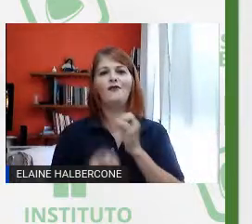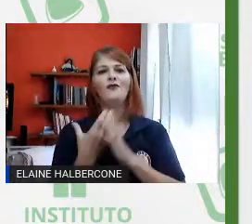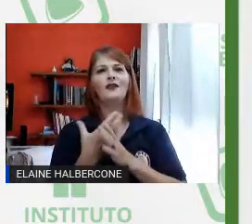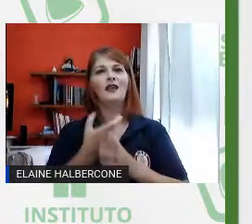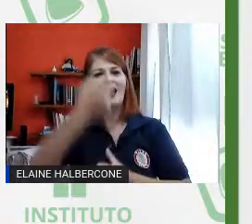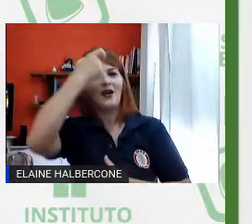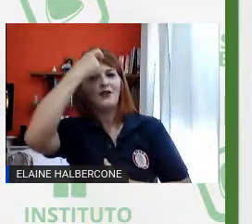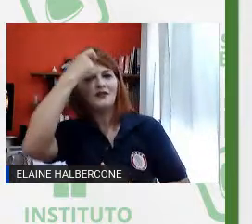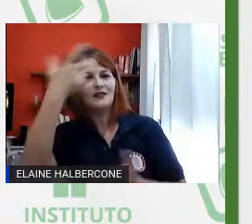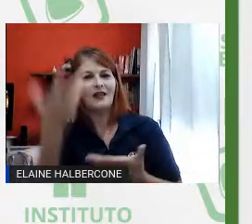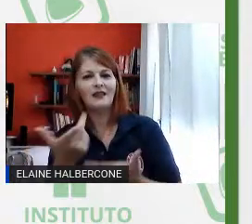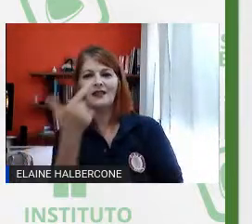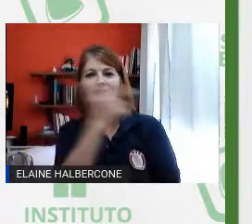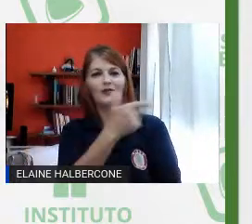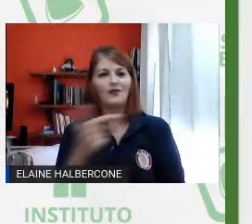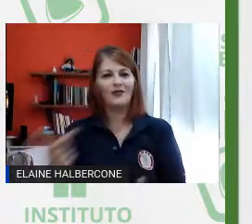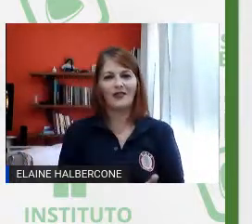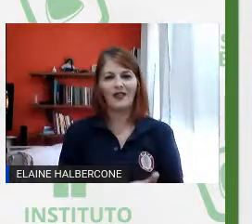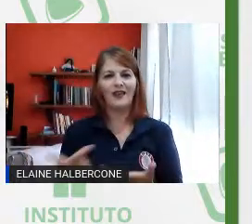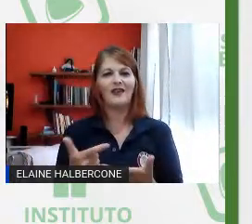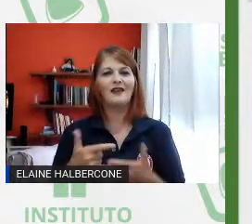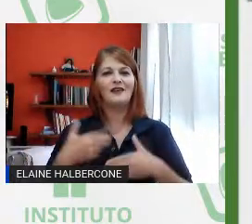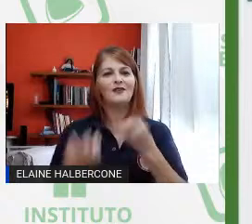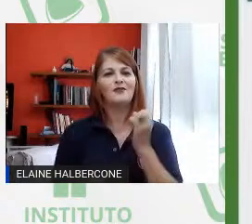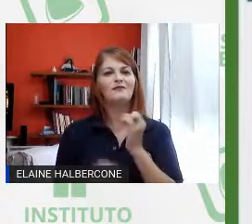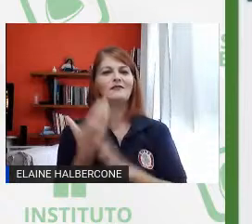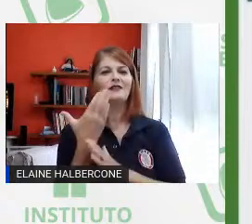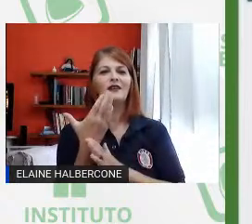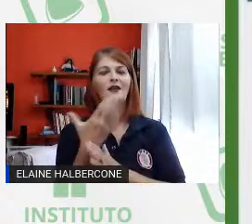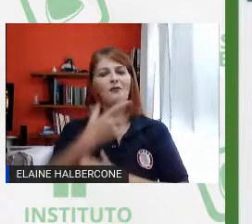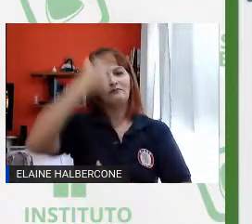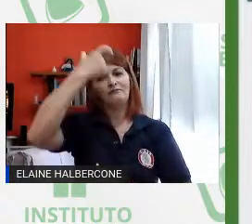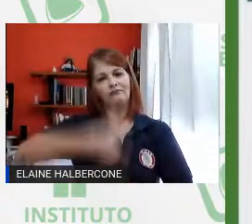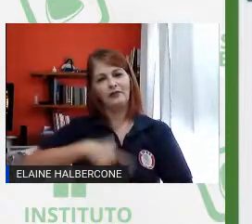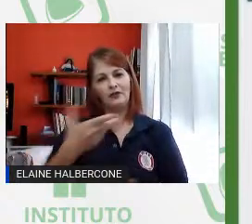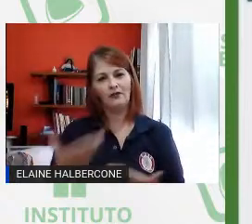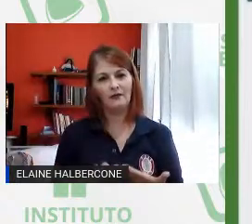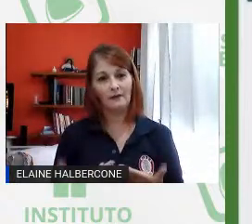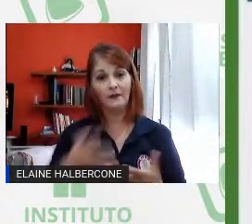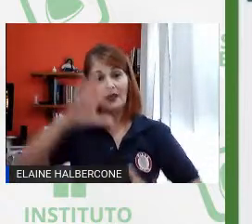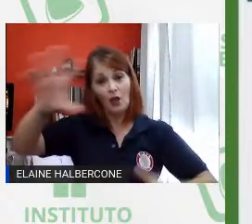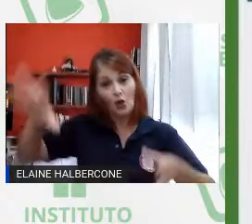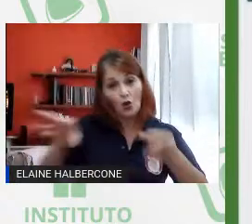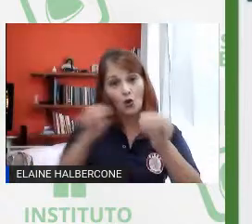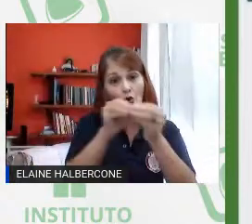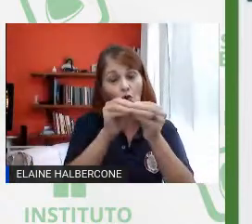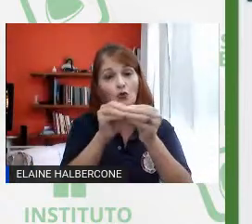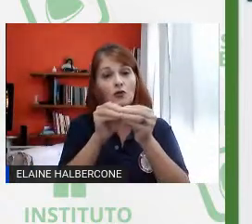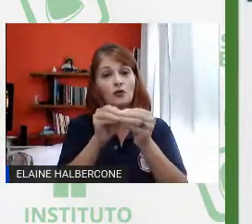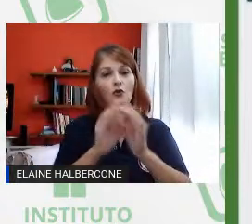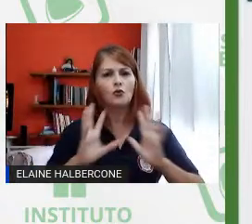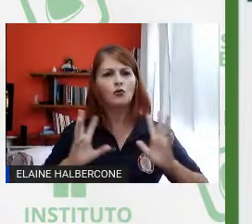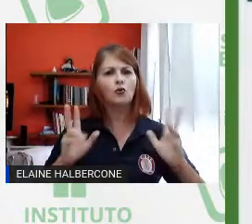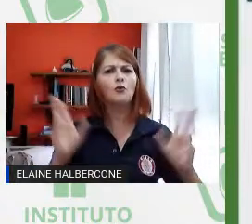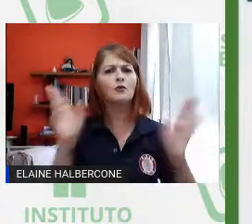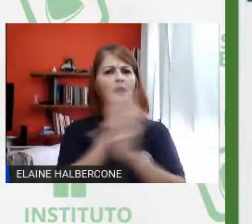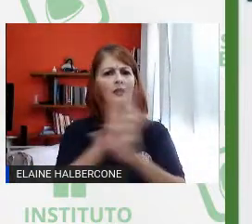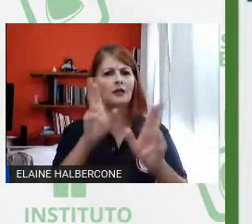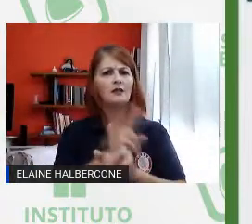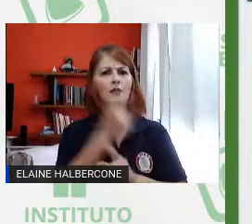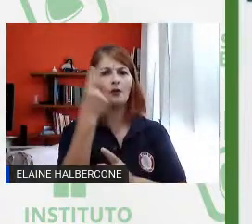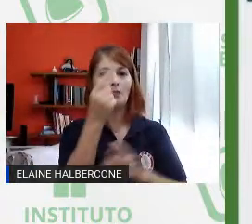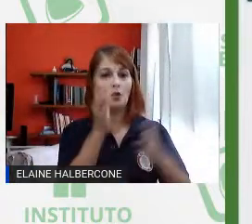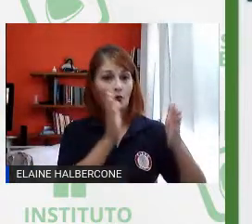consciência, enfim, não se constitui como sujeito. Bom, a conclusão em relação a todo esse primeiro módulo, né, a gente trouxe